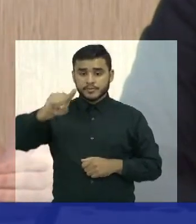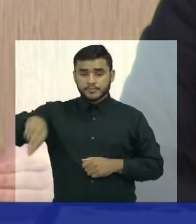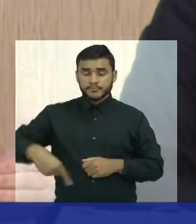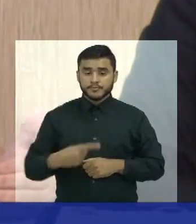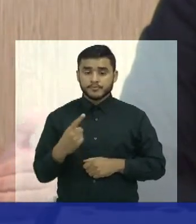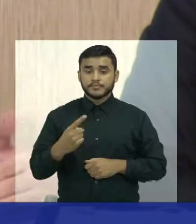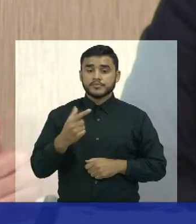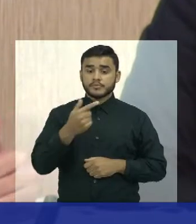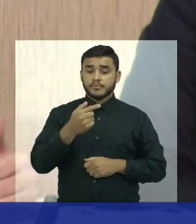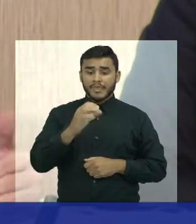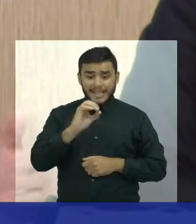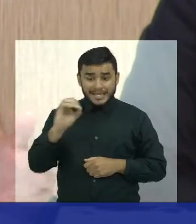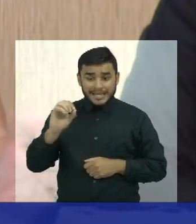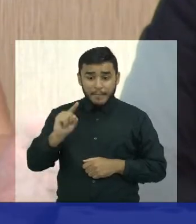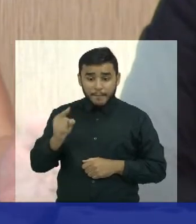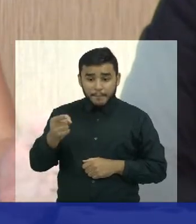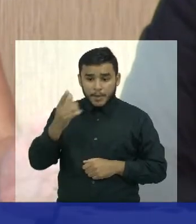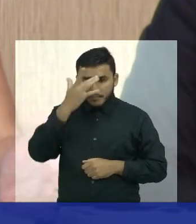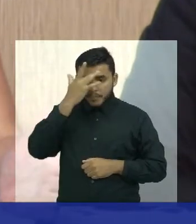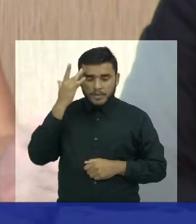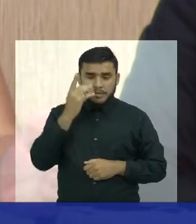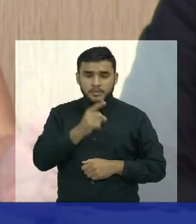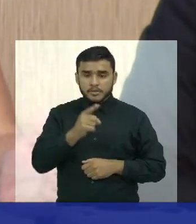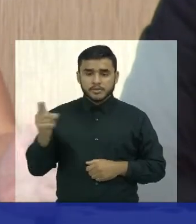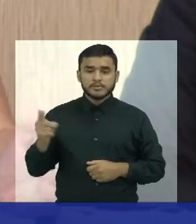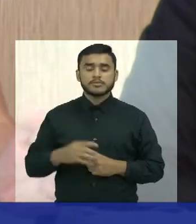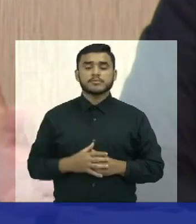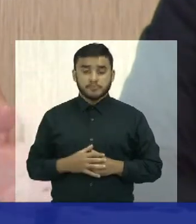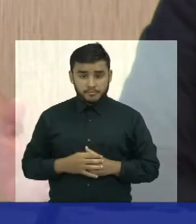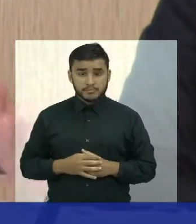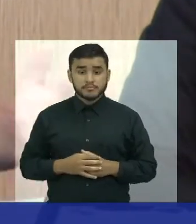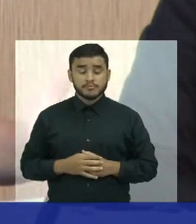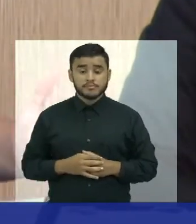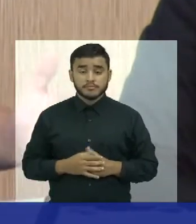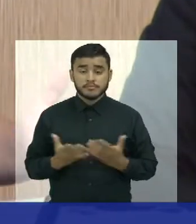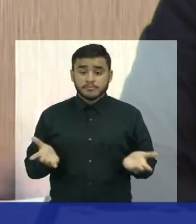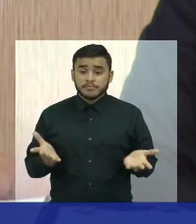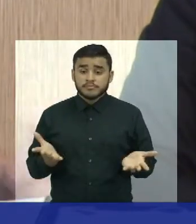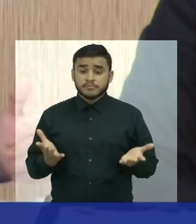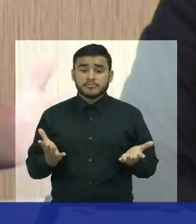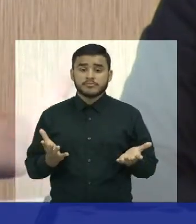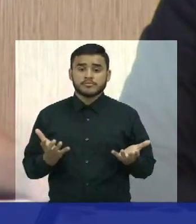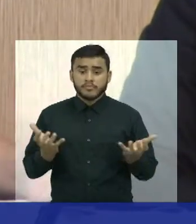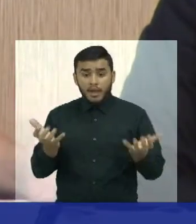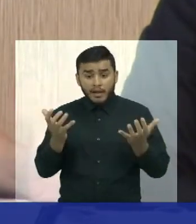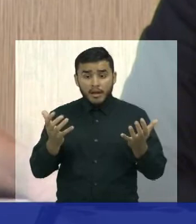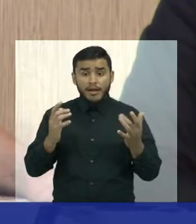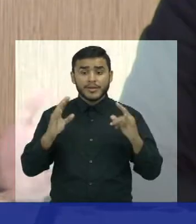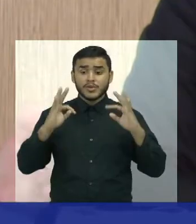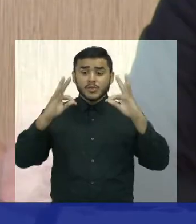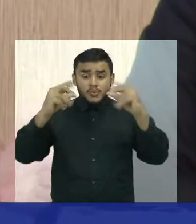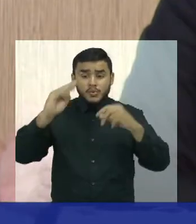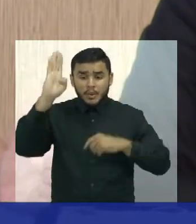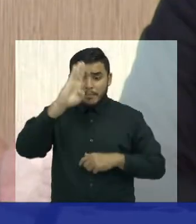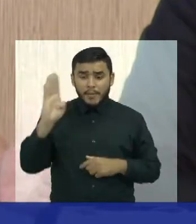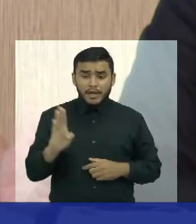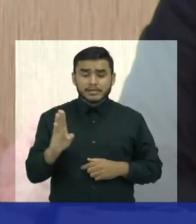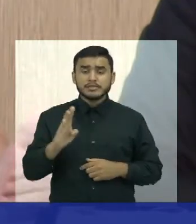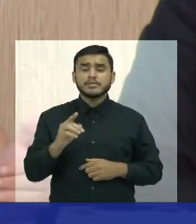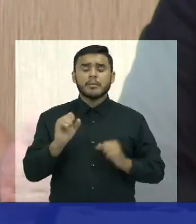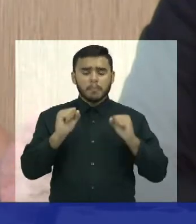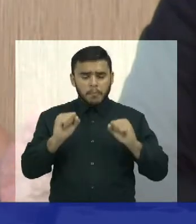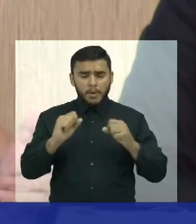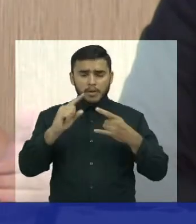2.700.000 telespectadores. A população do Brasil inteira, se quiser ver pelo YouTube, está